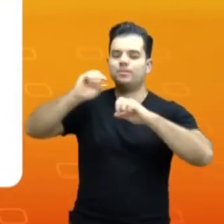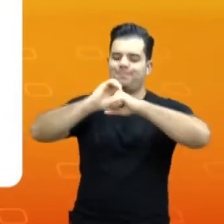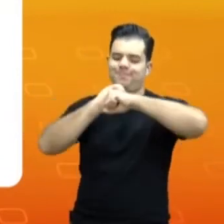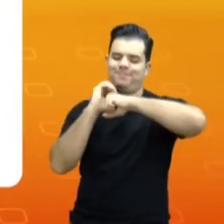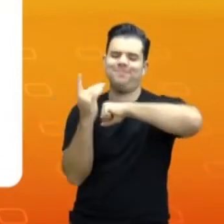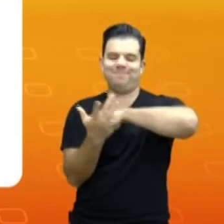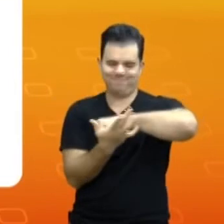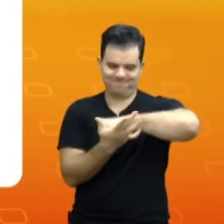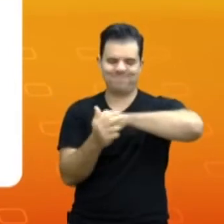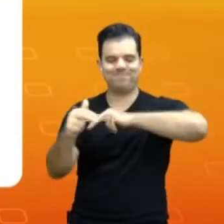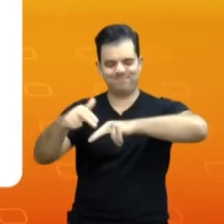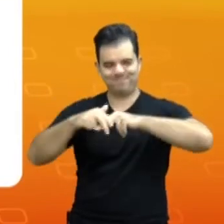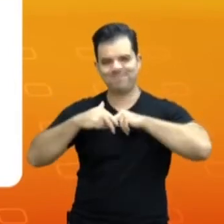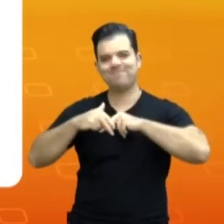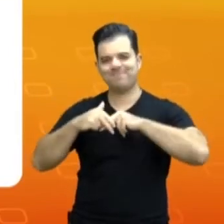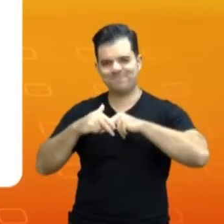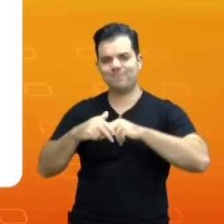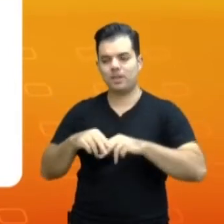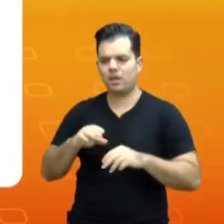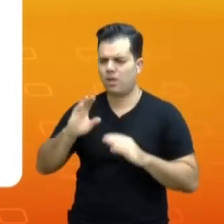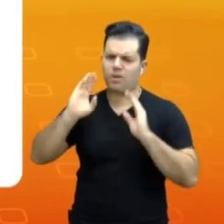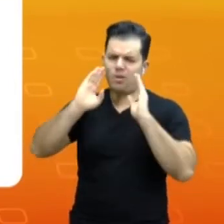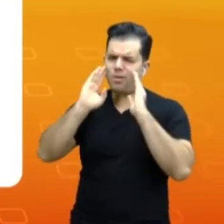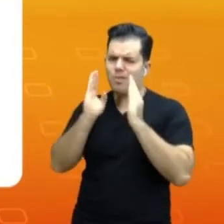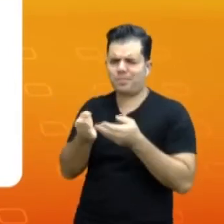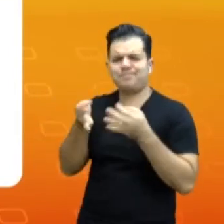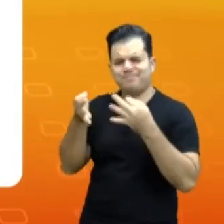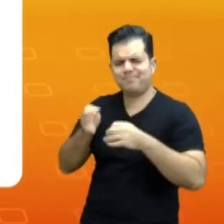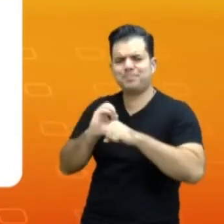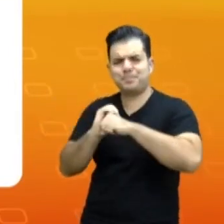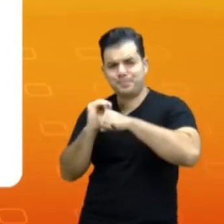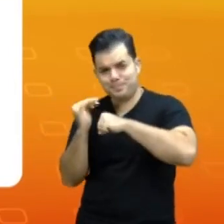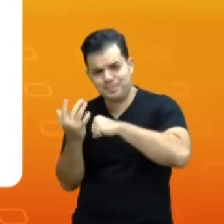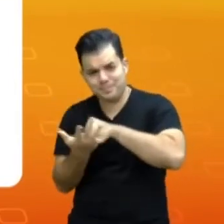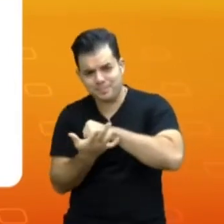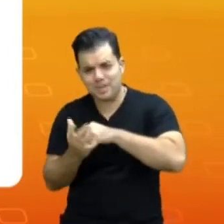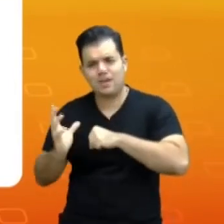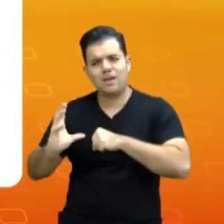Então, é óbvio que a pandemia, ela gerou,